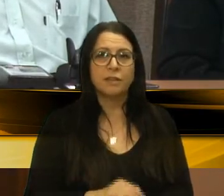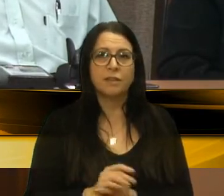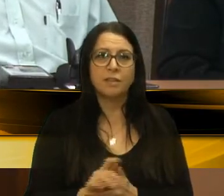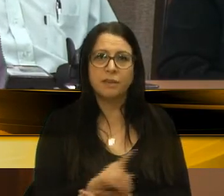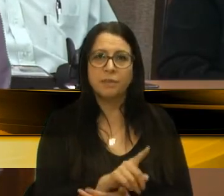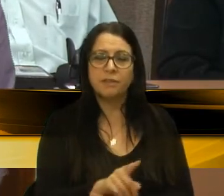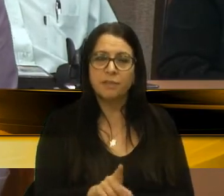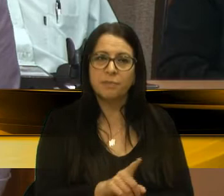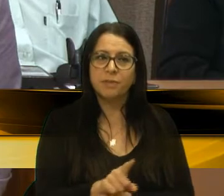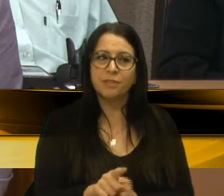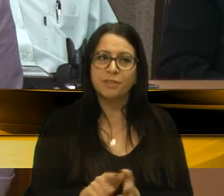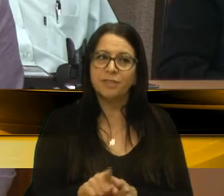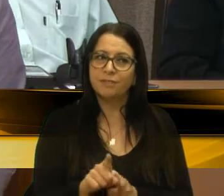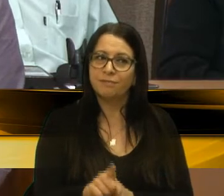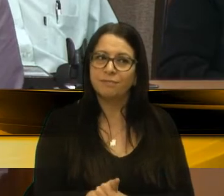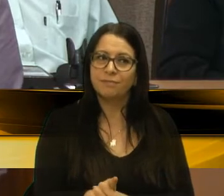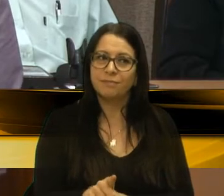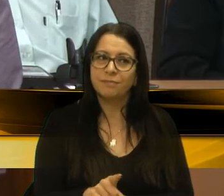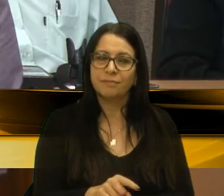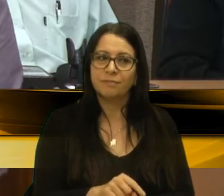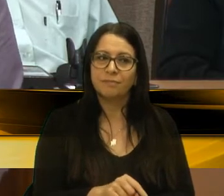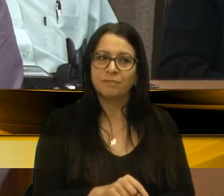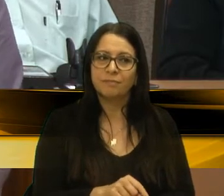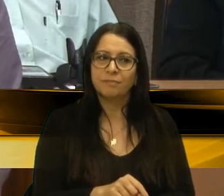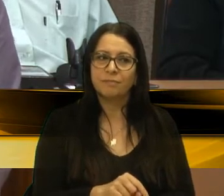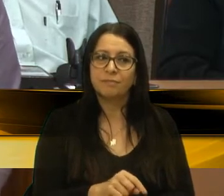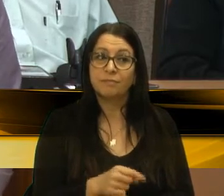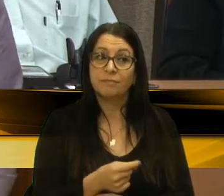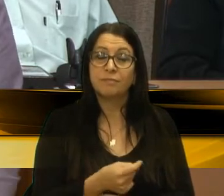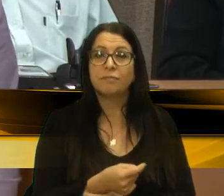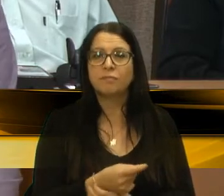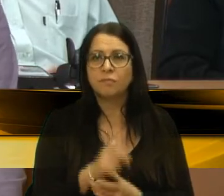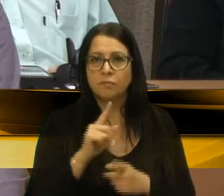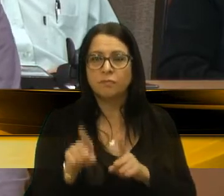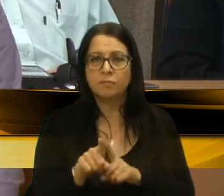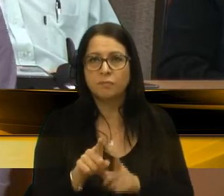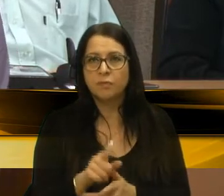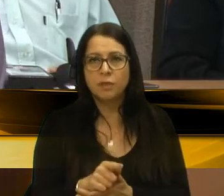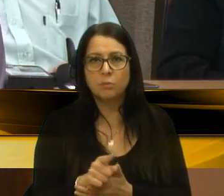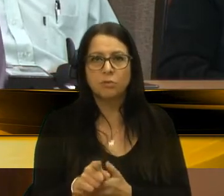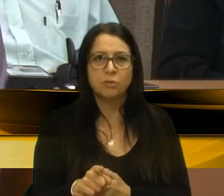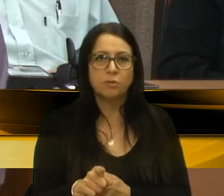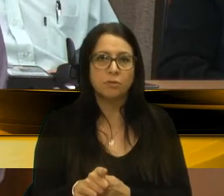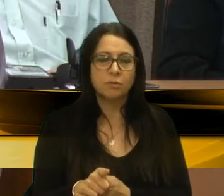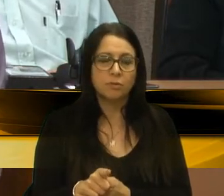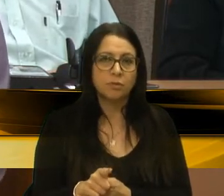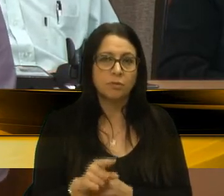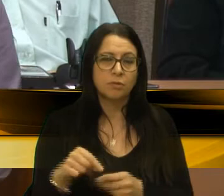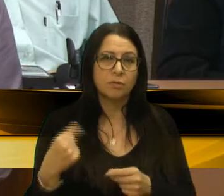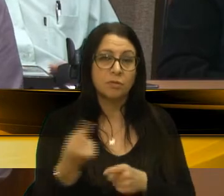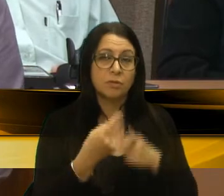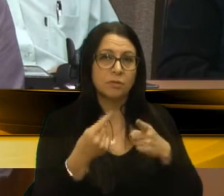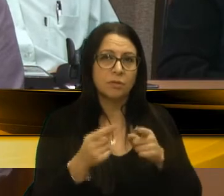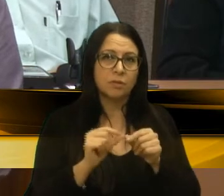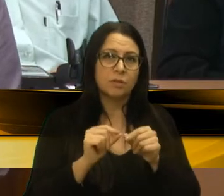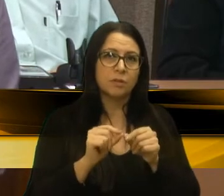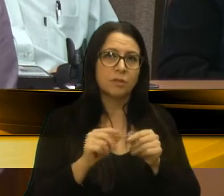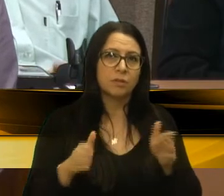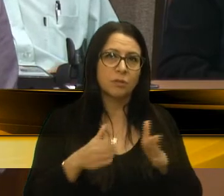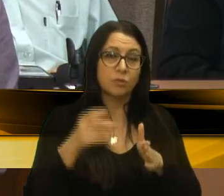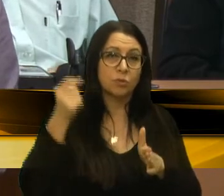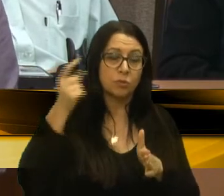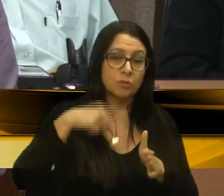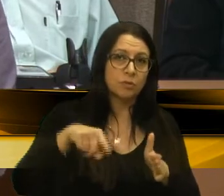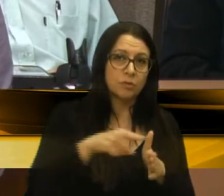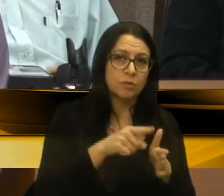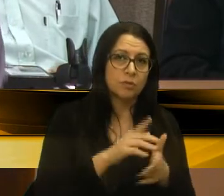Pioneiro, pode ver o relato aqui no perímetro urbano, dentro da cidade, a situação que está, né? A situação que está a Rota do Sol no perímetro